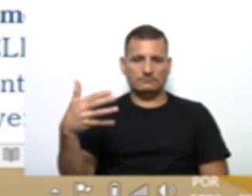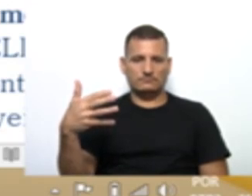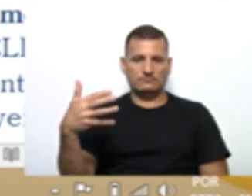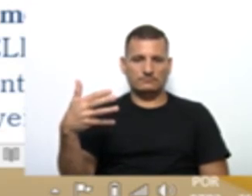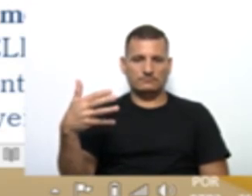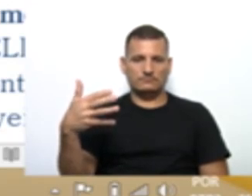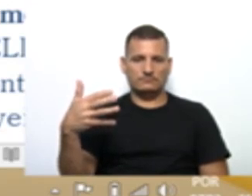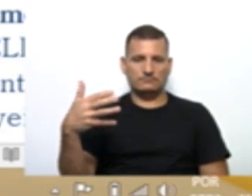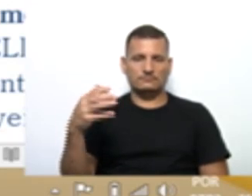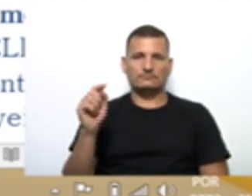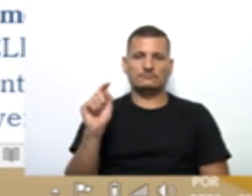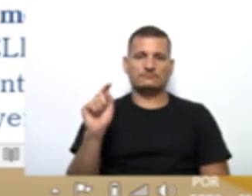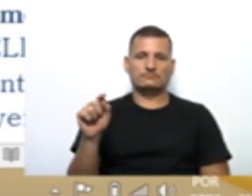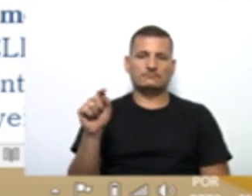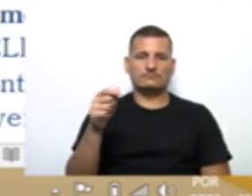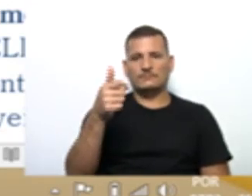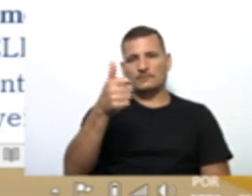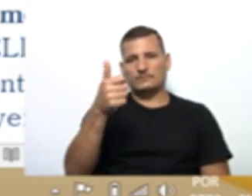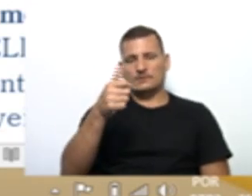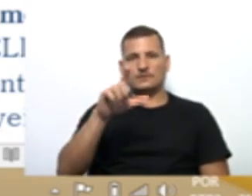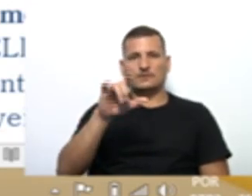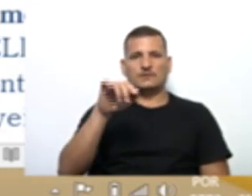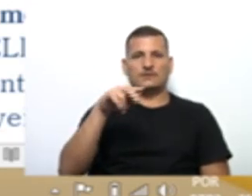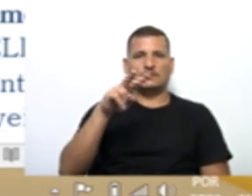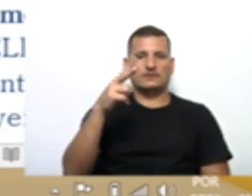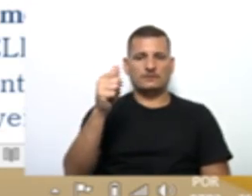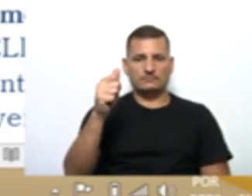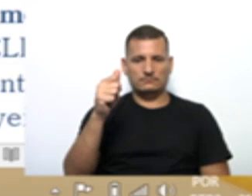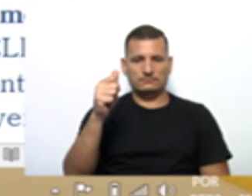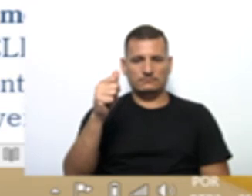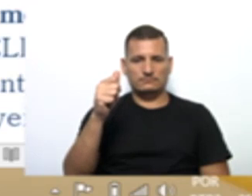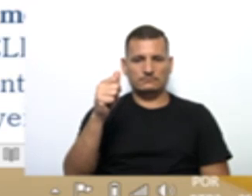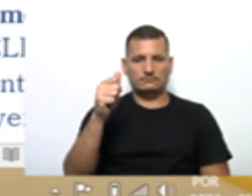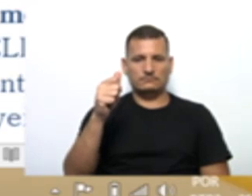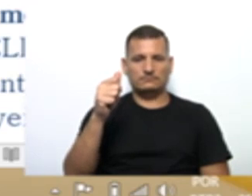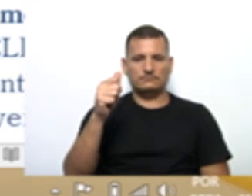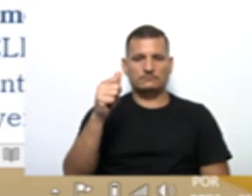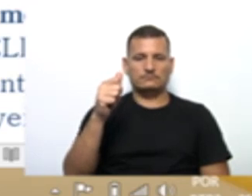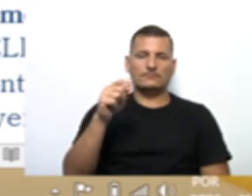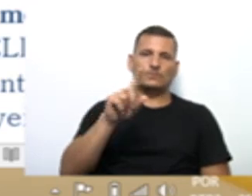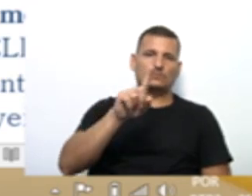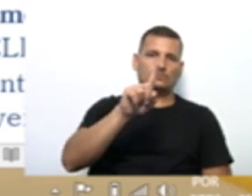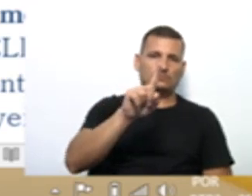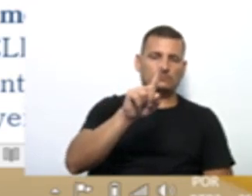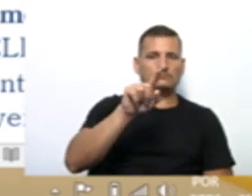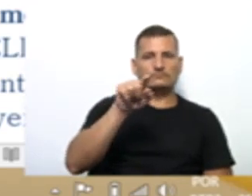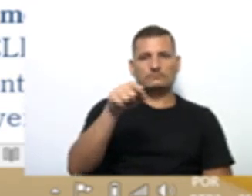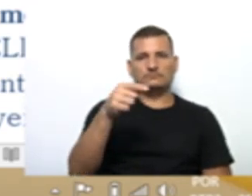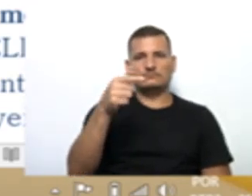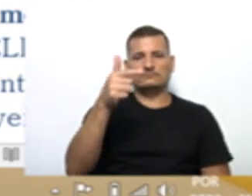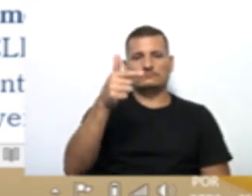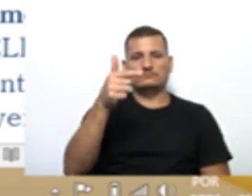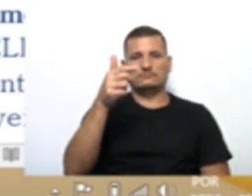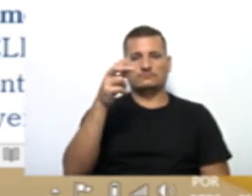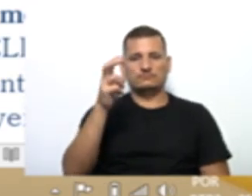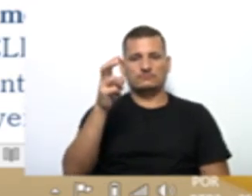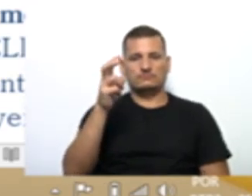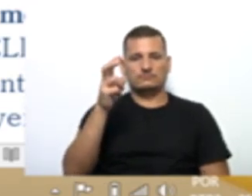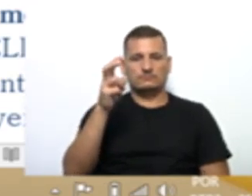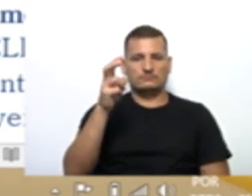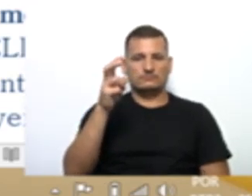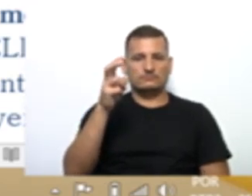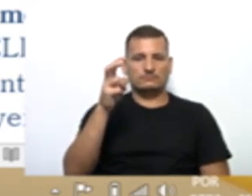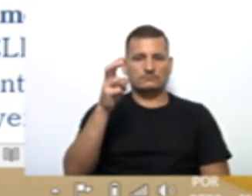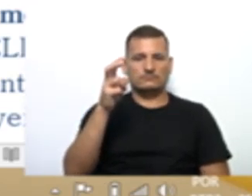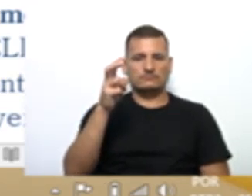traz a opção de primeira linha. A norma da ABNT é recuo de 1,25 e não 1,5. Já